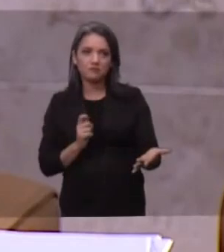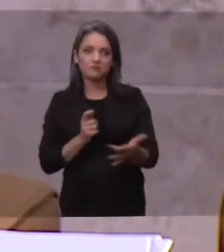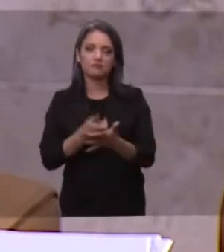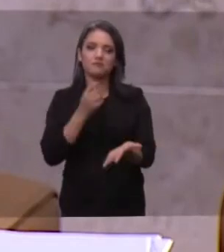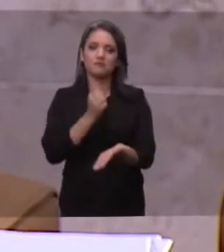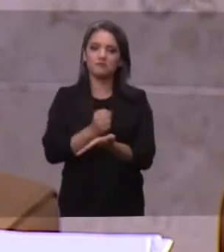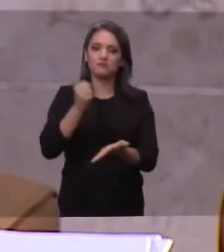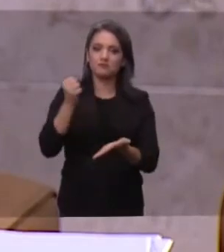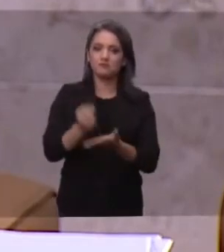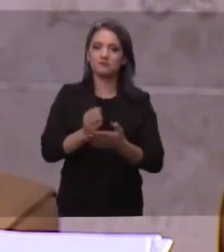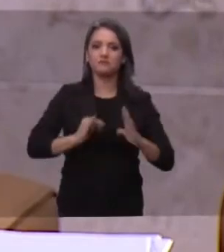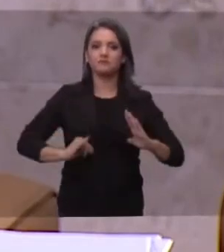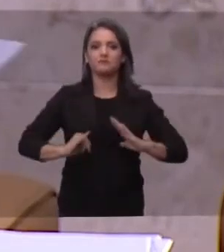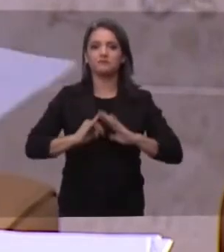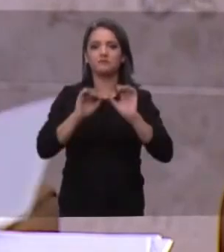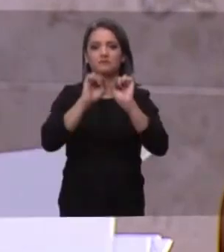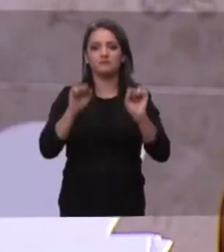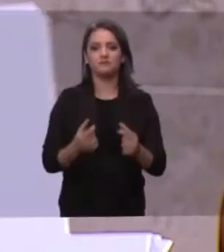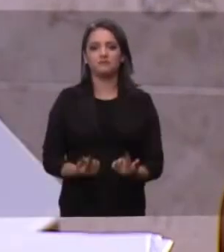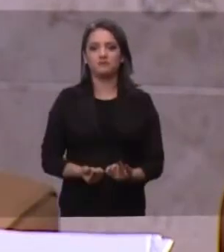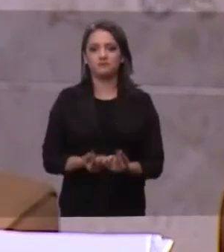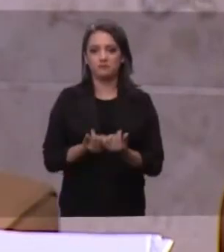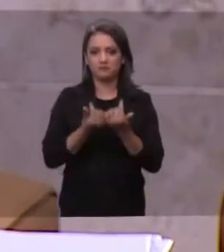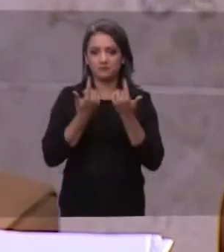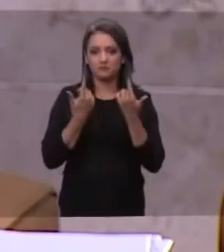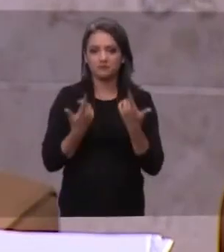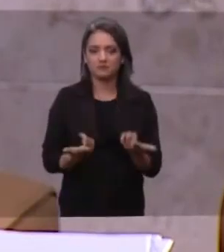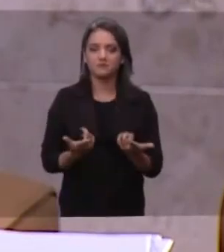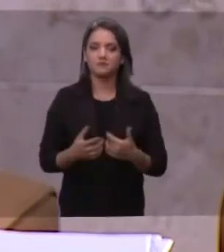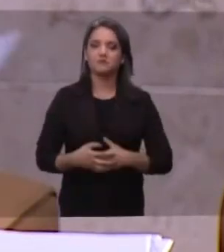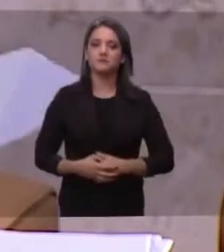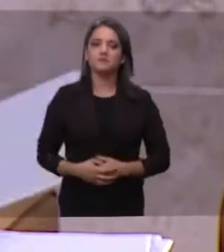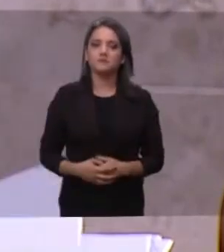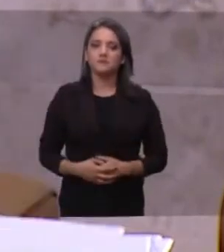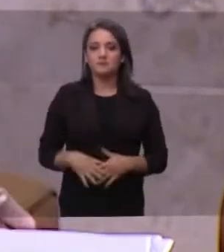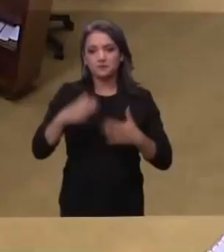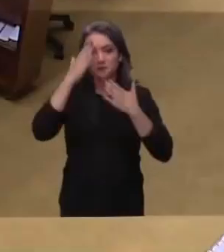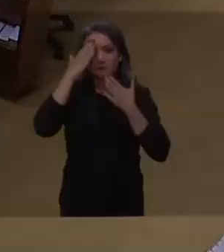imobiliário pelo sistema financeiro imobiliário. Obrigada, excelência.